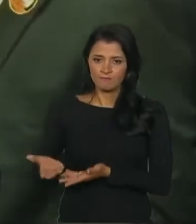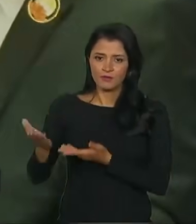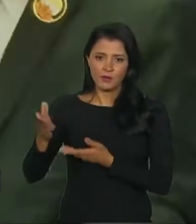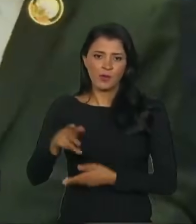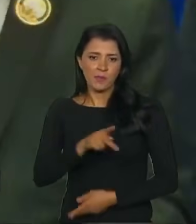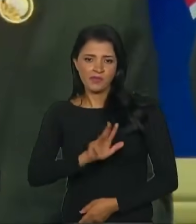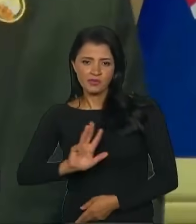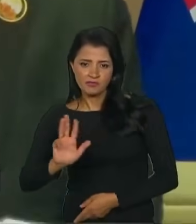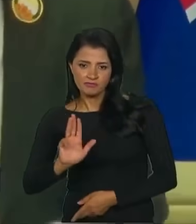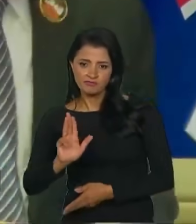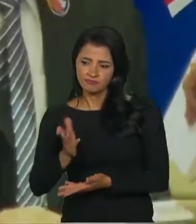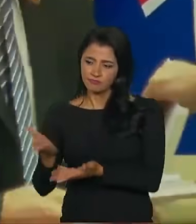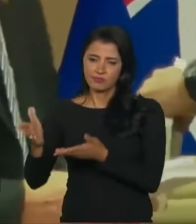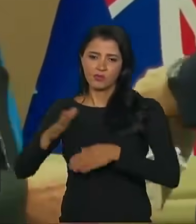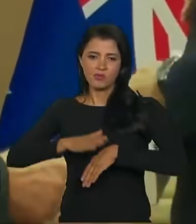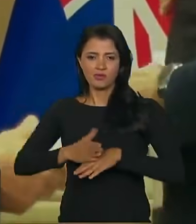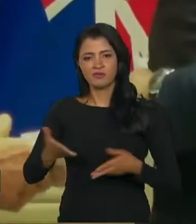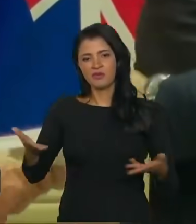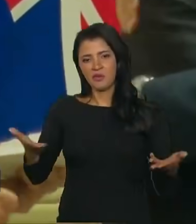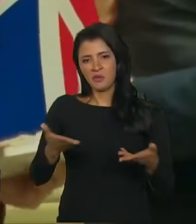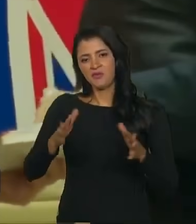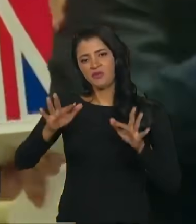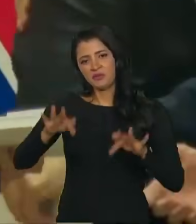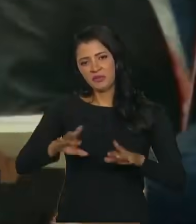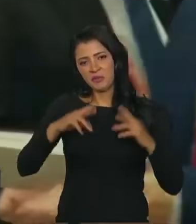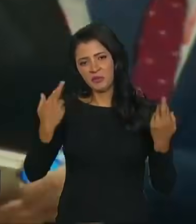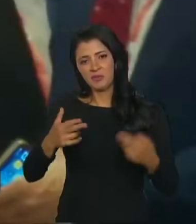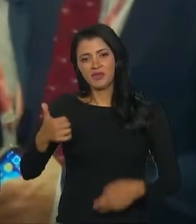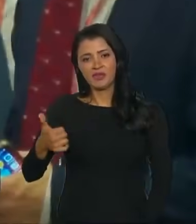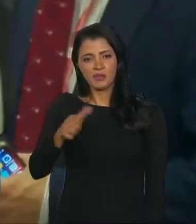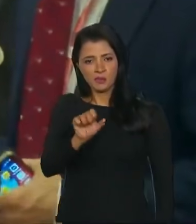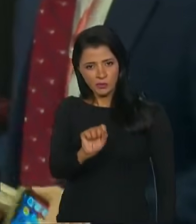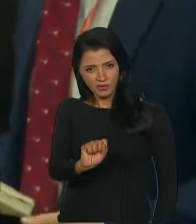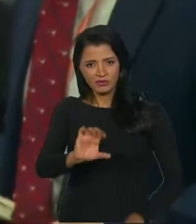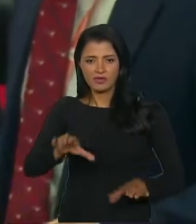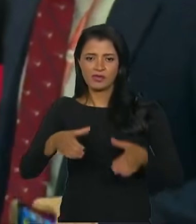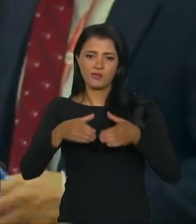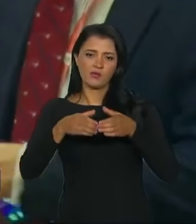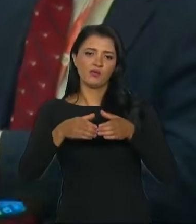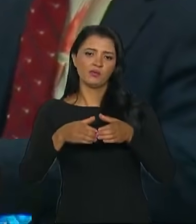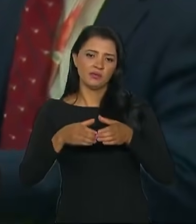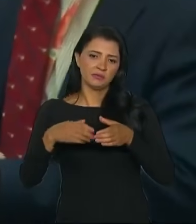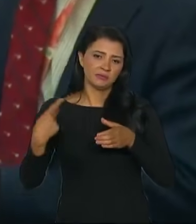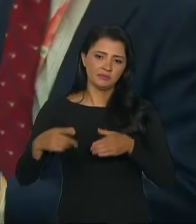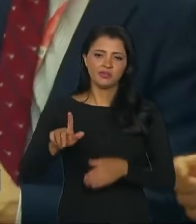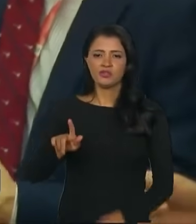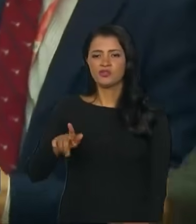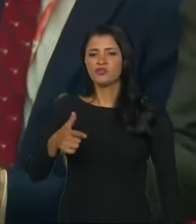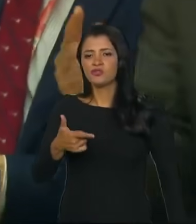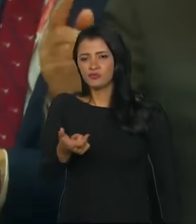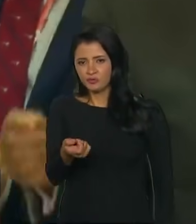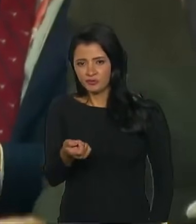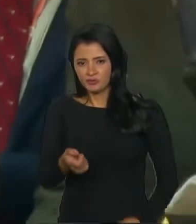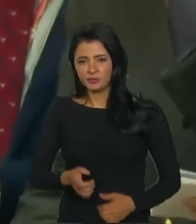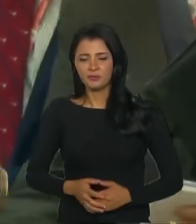Lula nesta sessão de encerramento da 18ª Cúpula do G20.